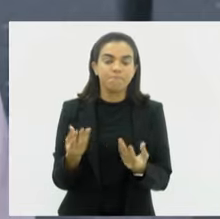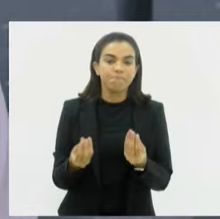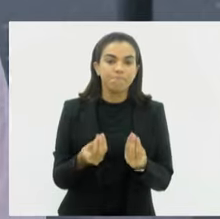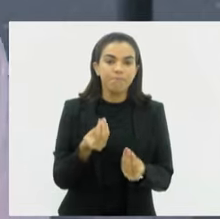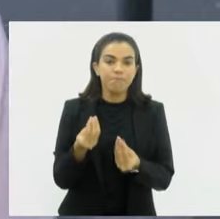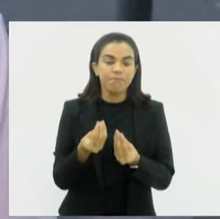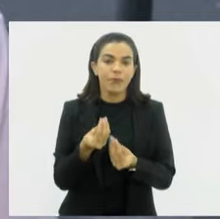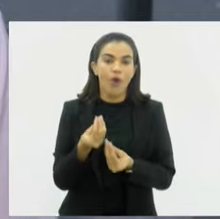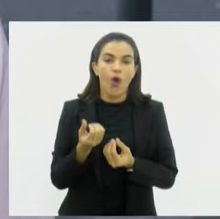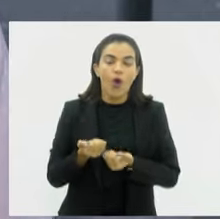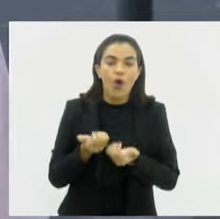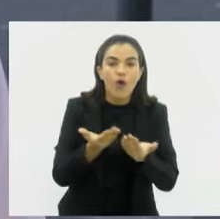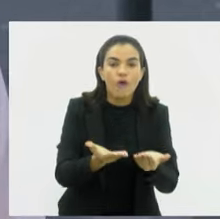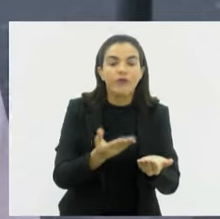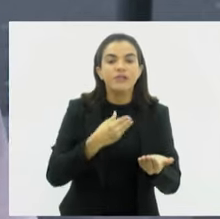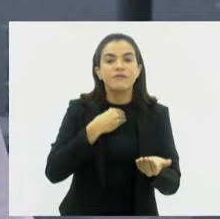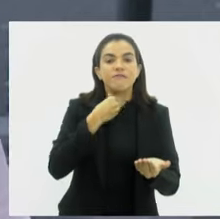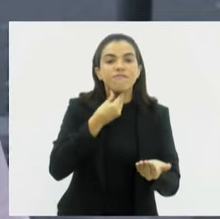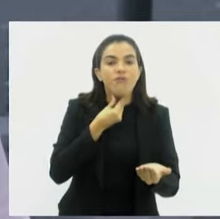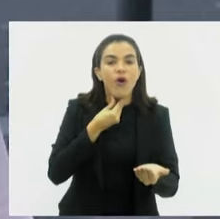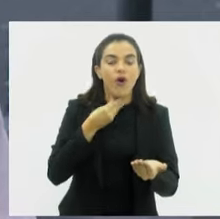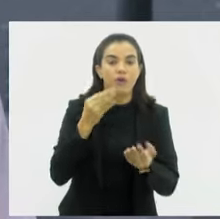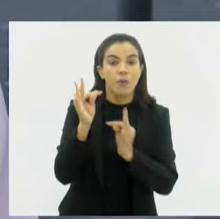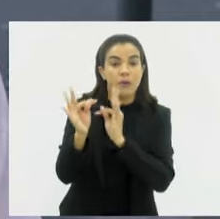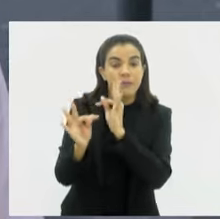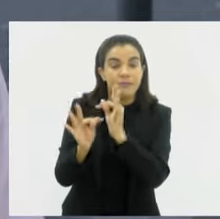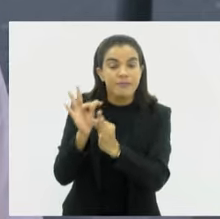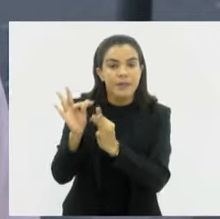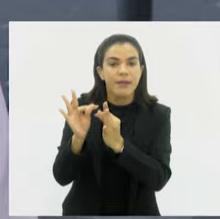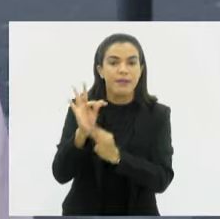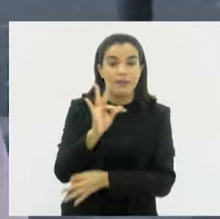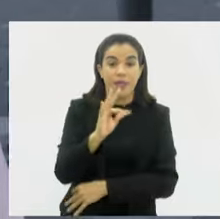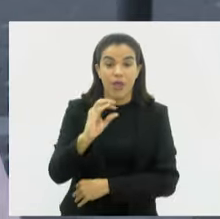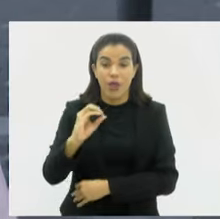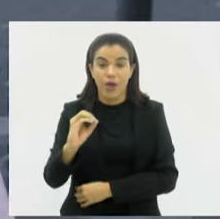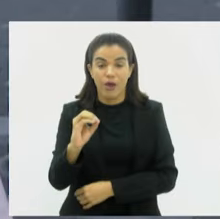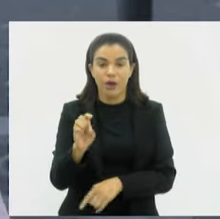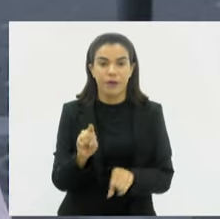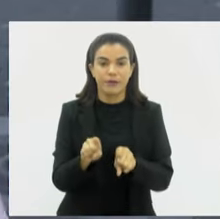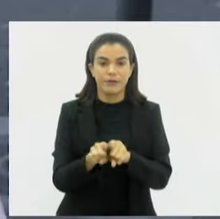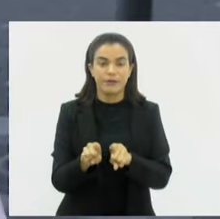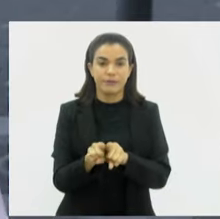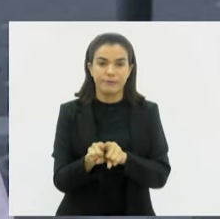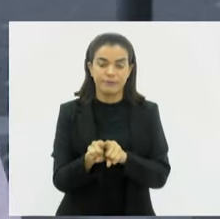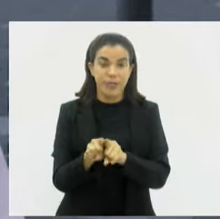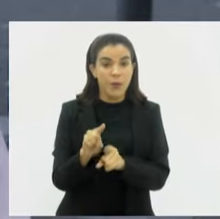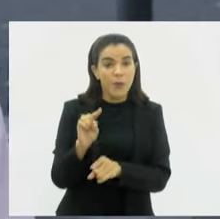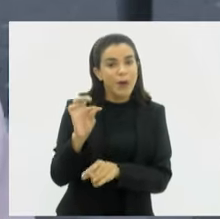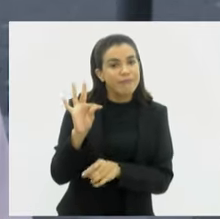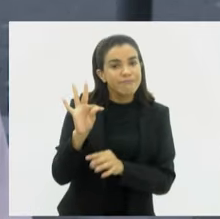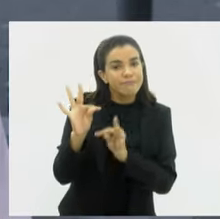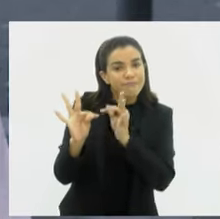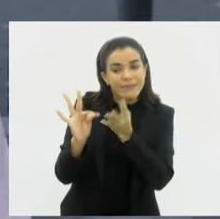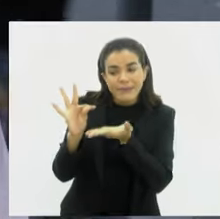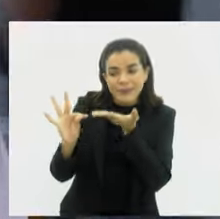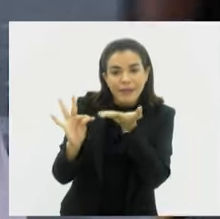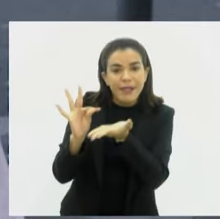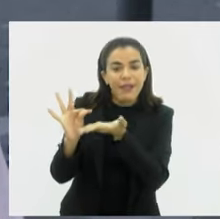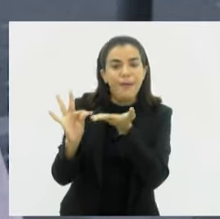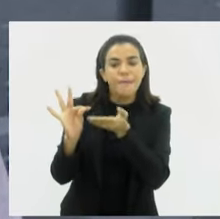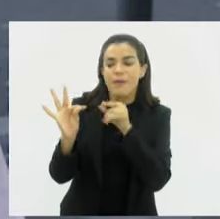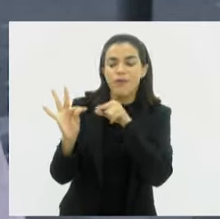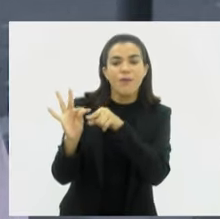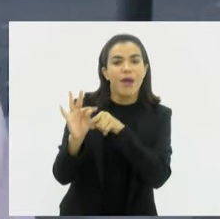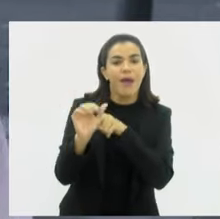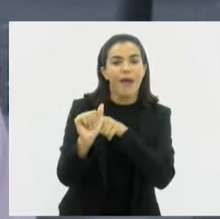uma fono, oferecer uma fono, uma terapeuta ocupacional, uma terapia baseada